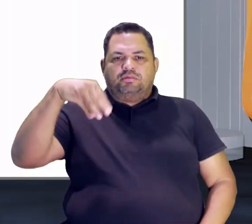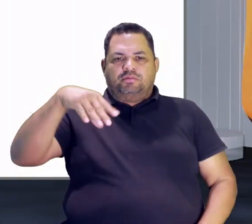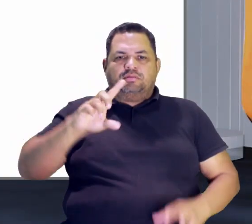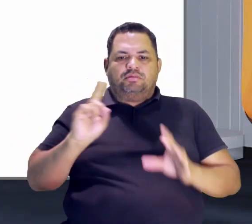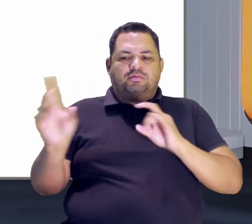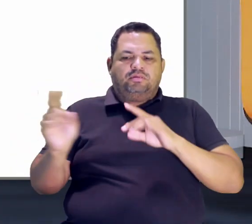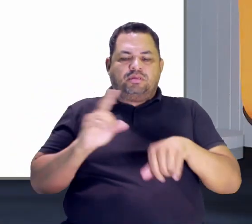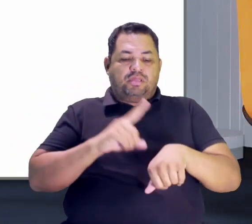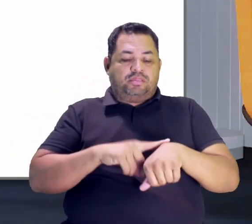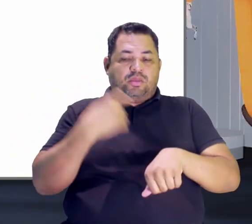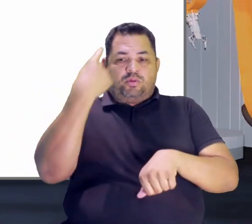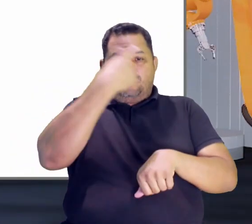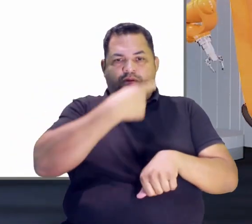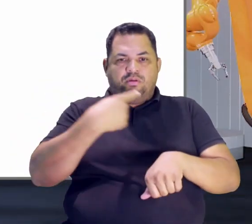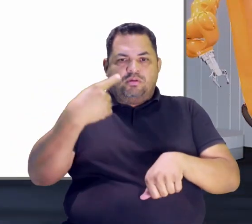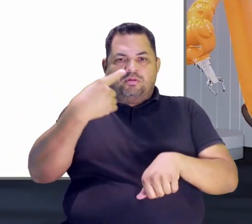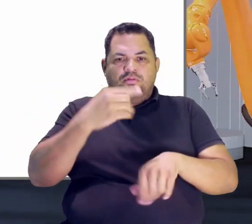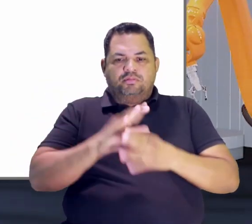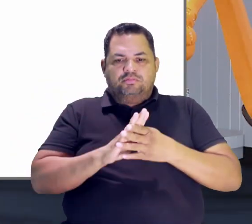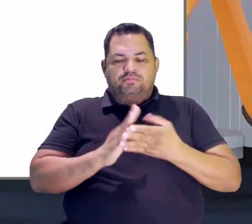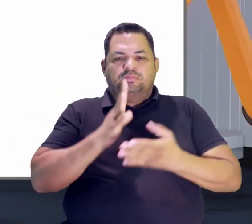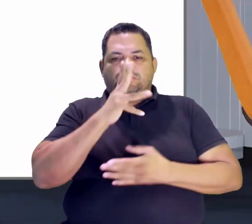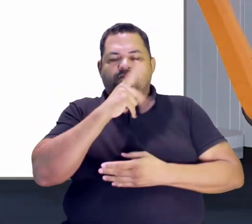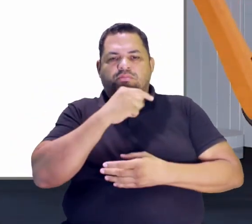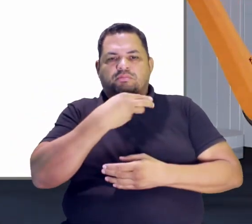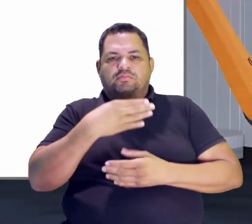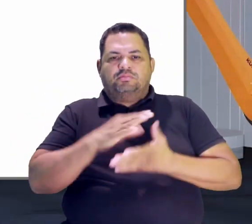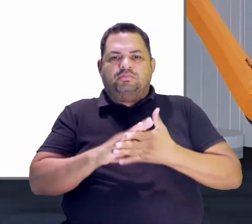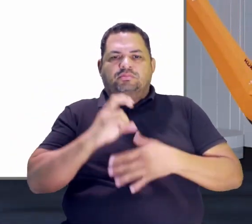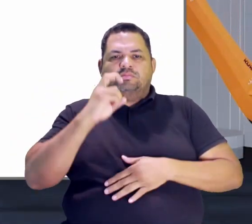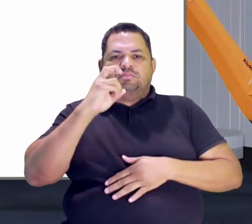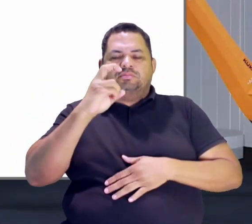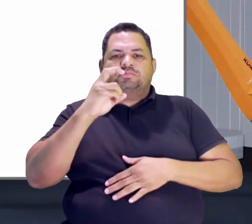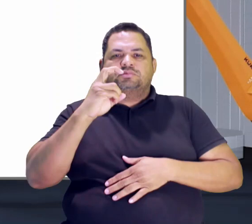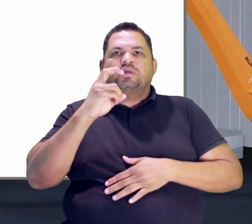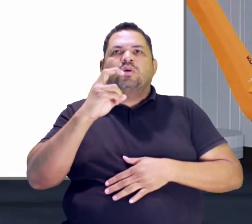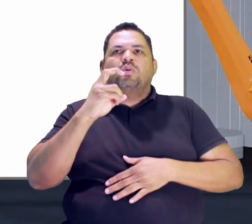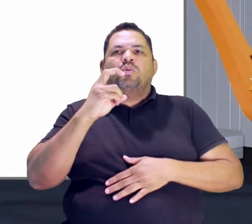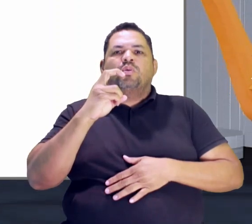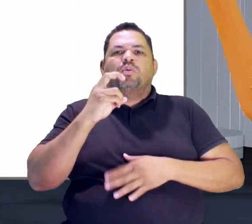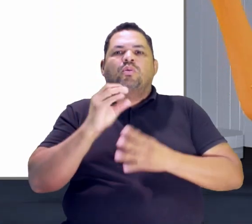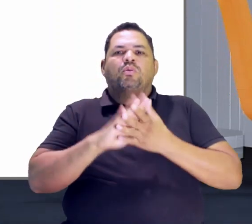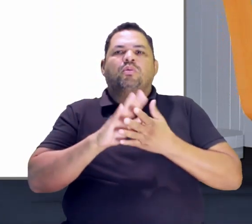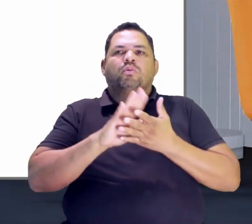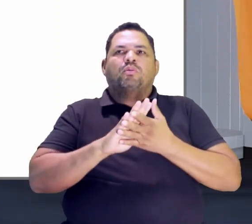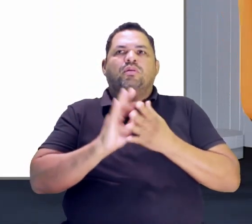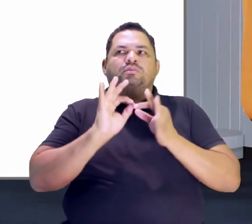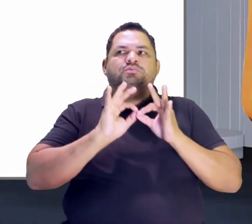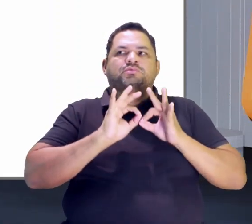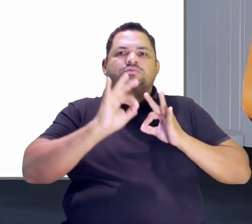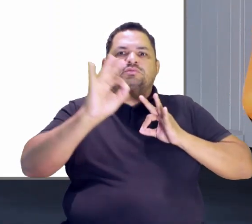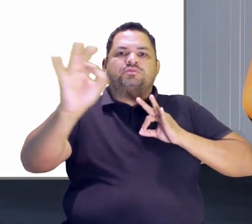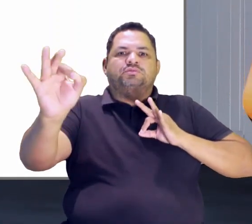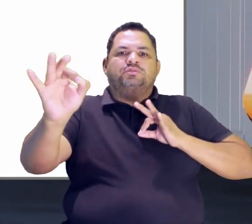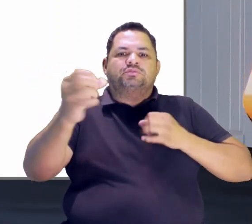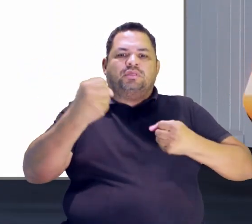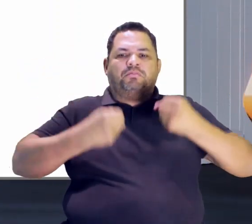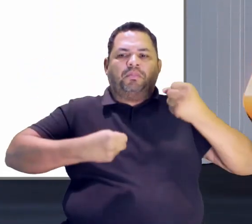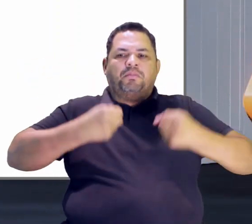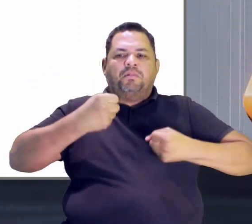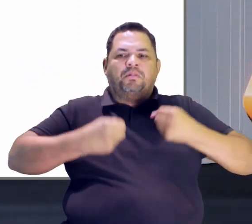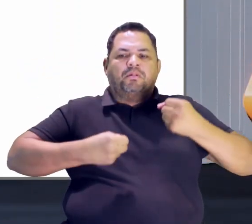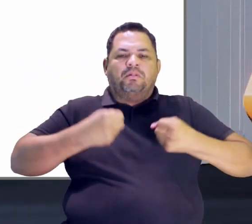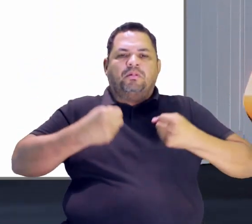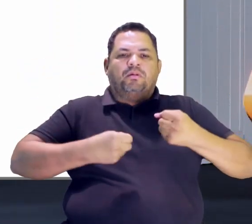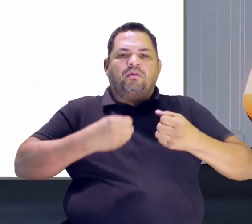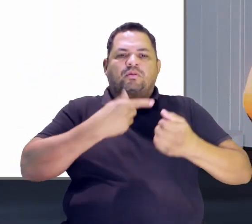cada hora, eles vão andar 40 quilômetros. 5 horas de viagem depois, né? 40 quilômetros, 5 horas,